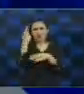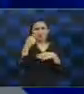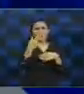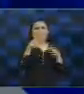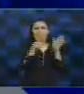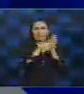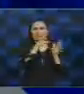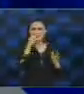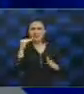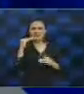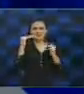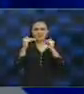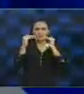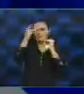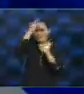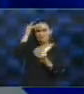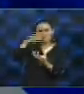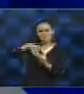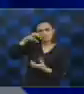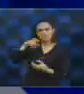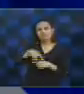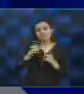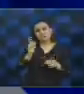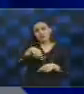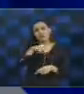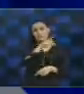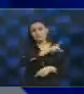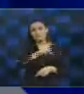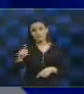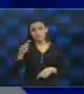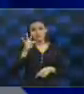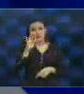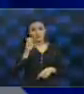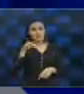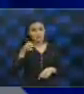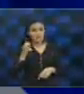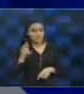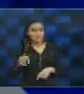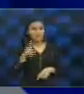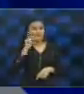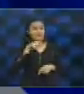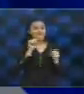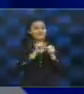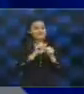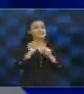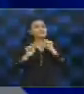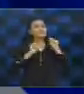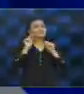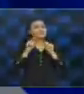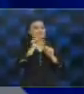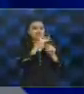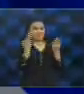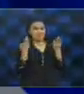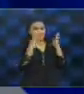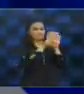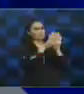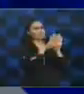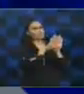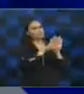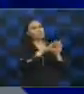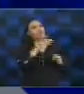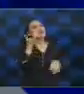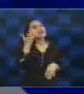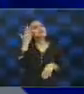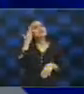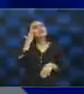já me dispus, perante o presidente Temer, a junto com o presidente Temer, fazer isso aí ser reaberto se ele fechar. Mas eu gostaria